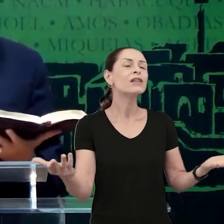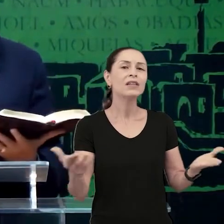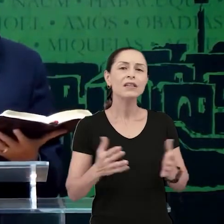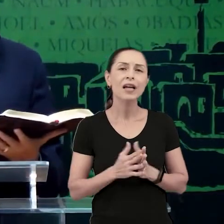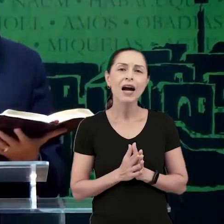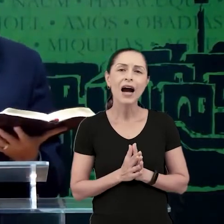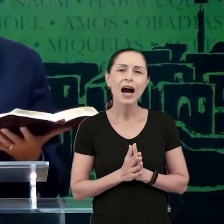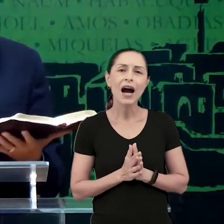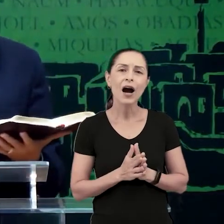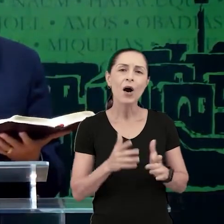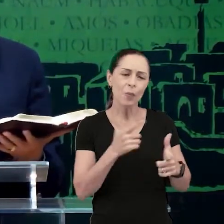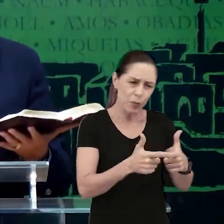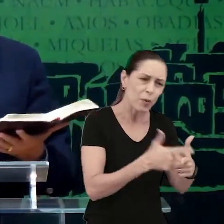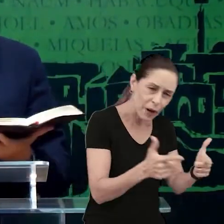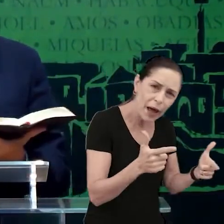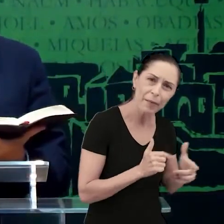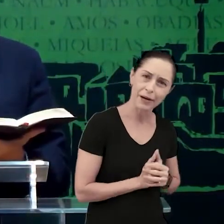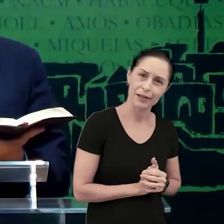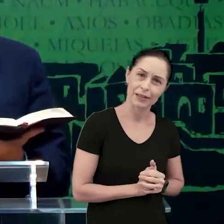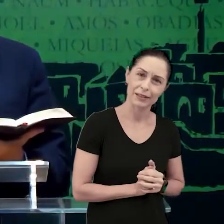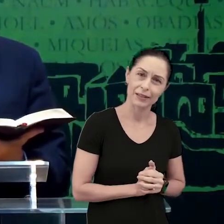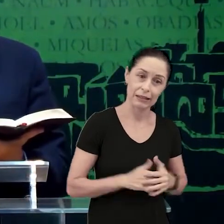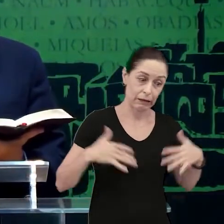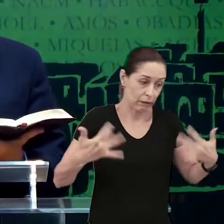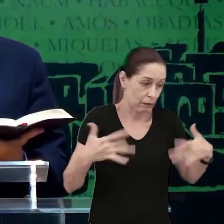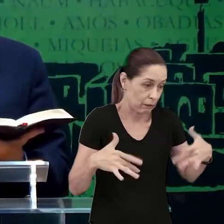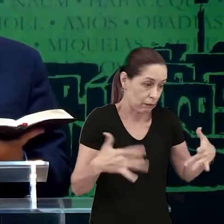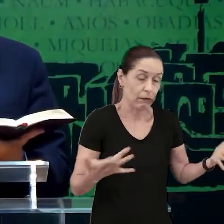Se você olhar para a crise, você se desespera.